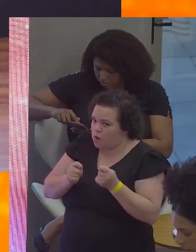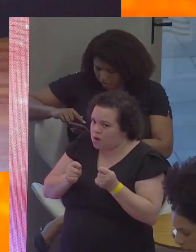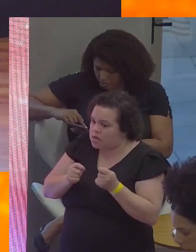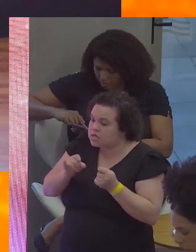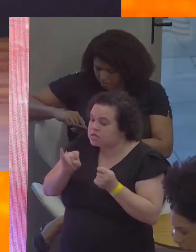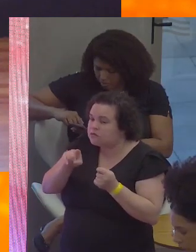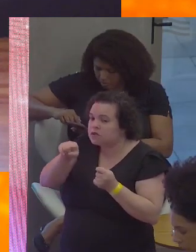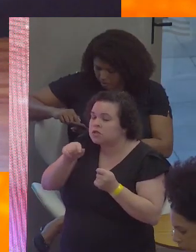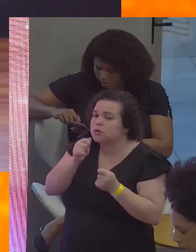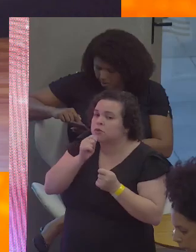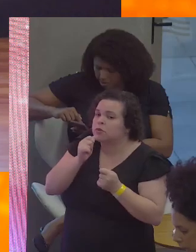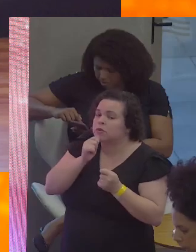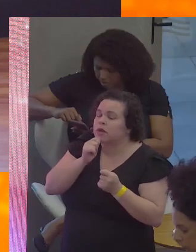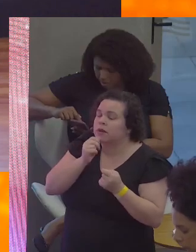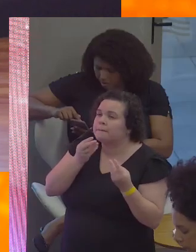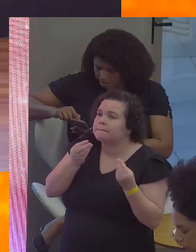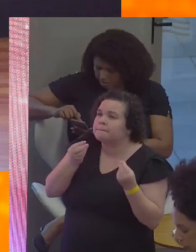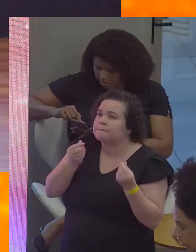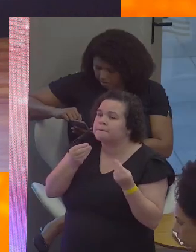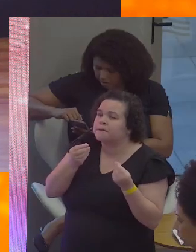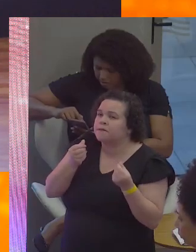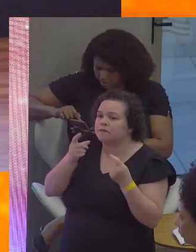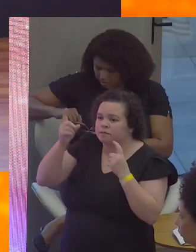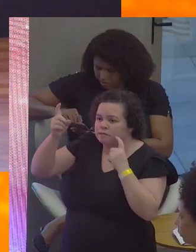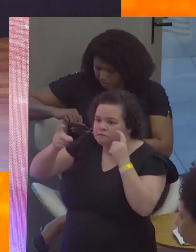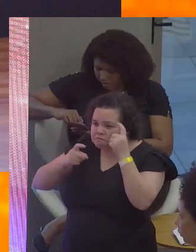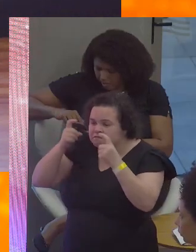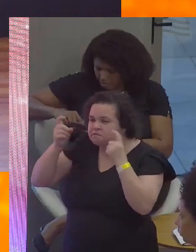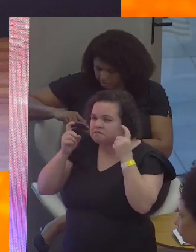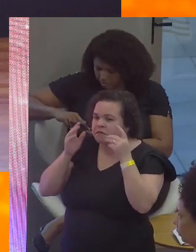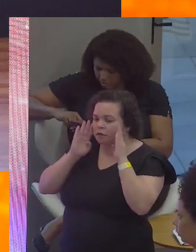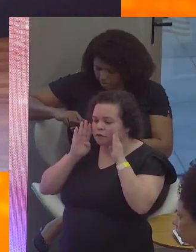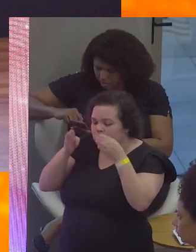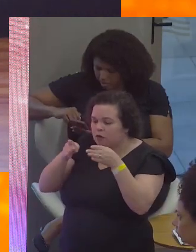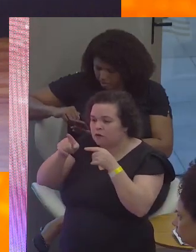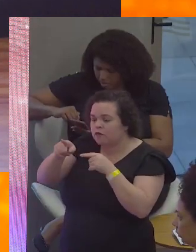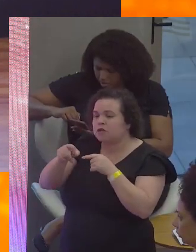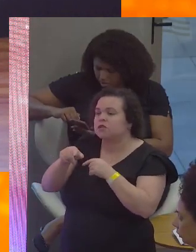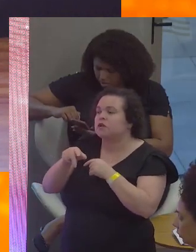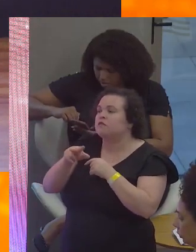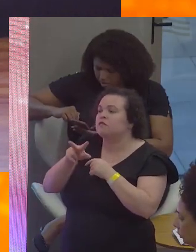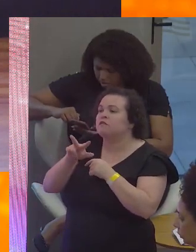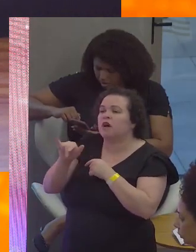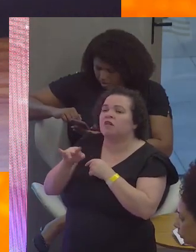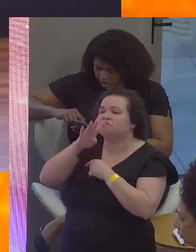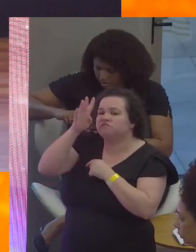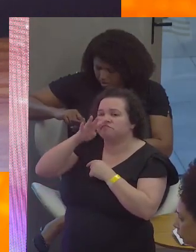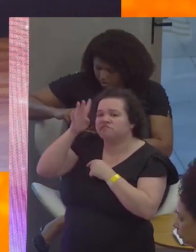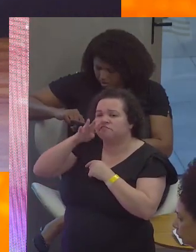não tem esse tipo de preocupação, você coloca o mercado à mercê de qualquer coisa.